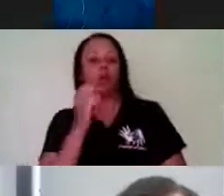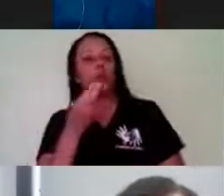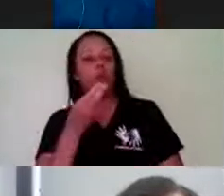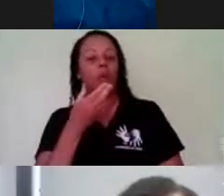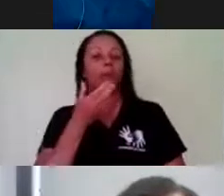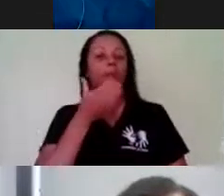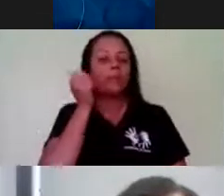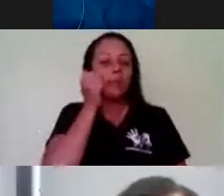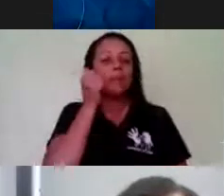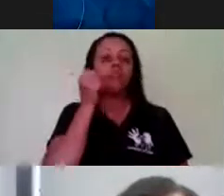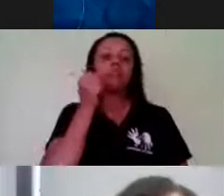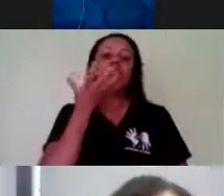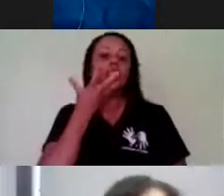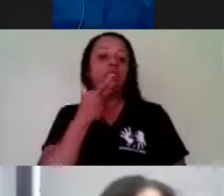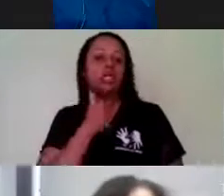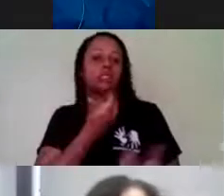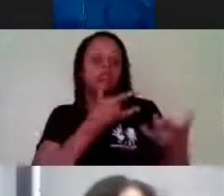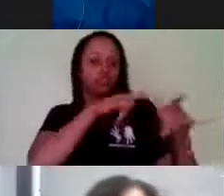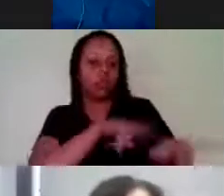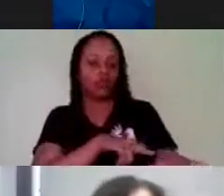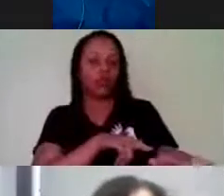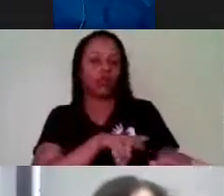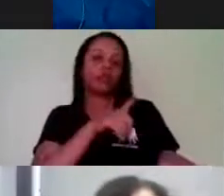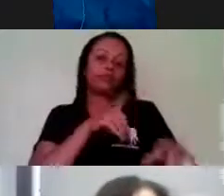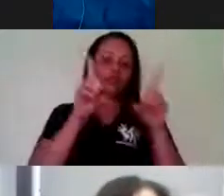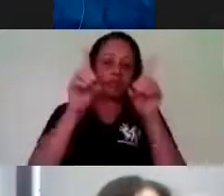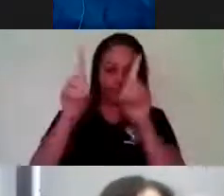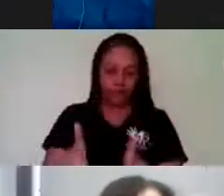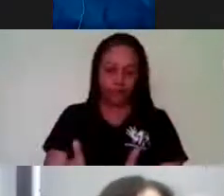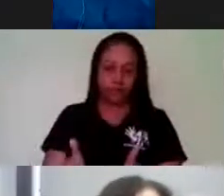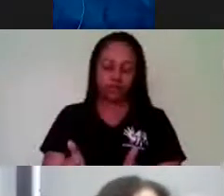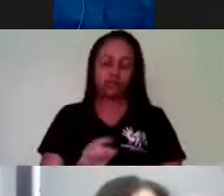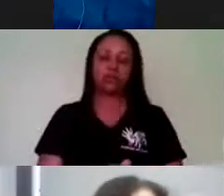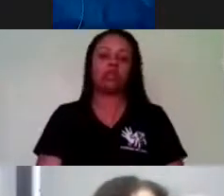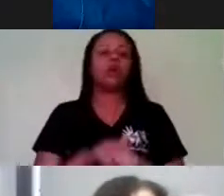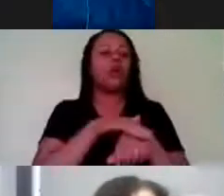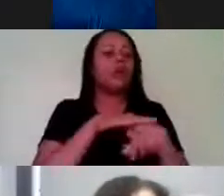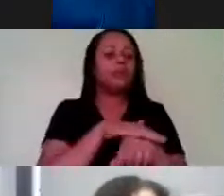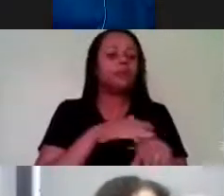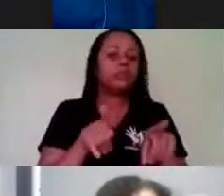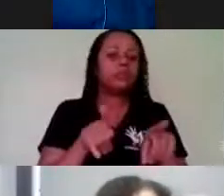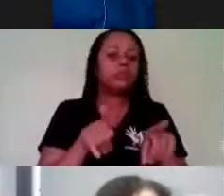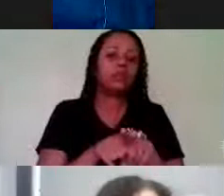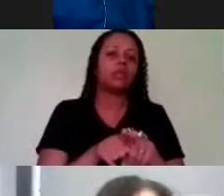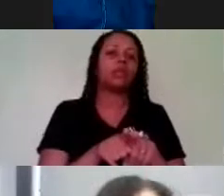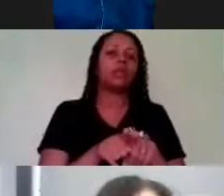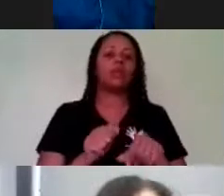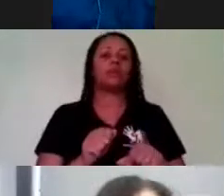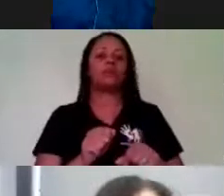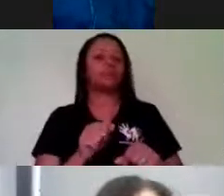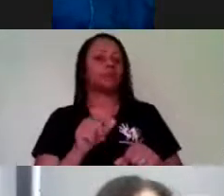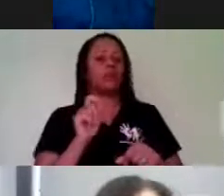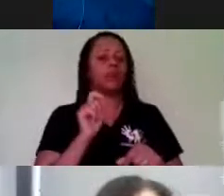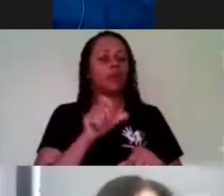deficiência. Então, conversamos até com assessores de uma senadora, que eles disseram que, numa primeira